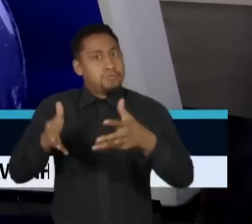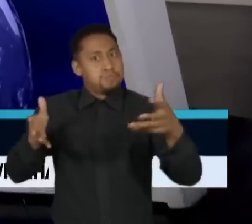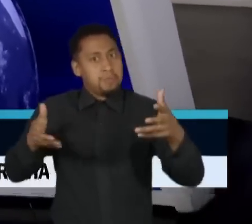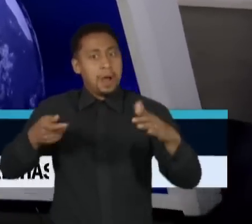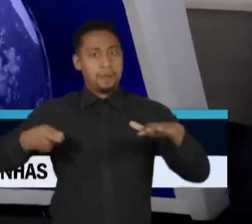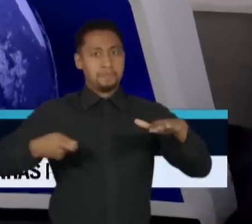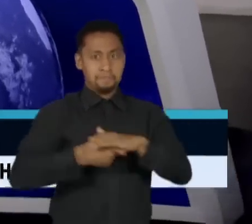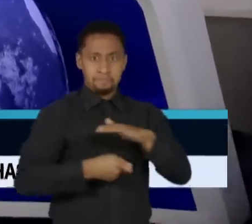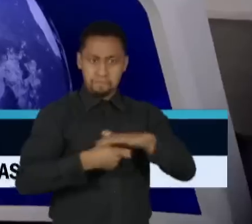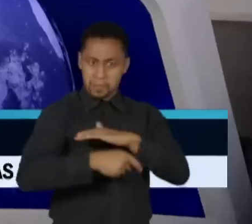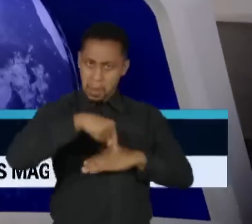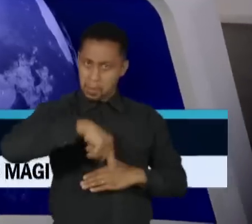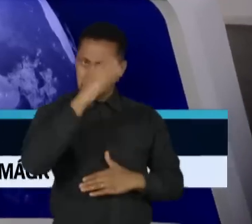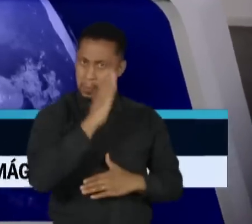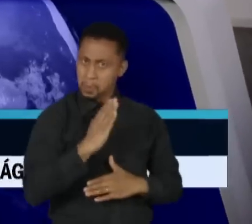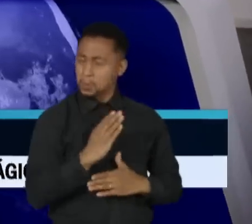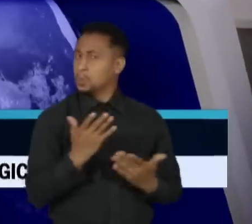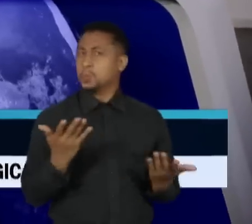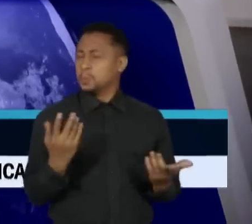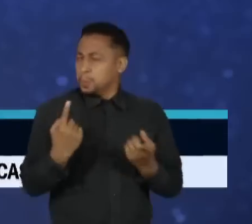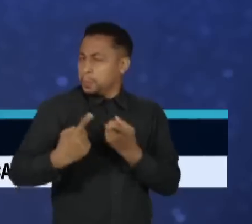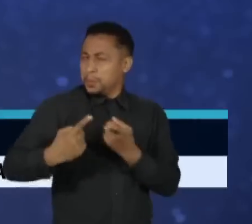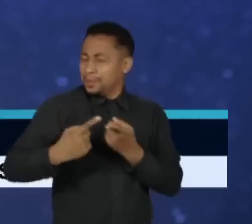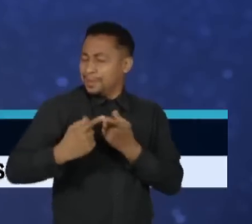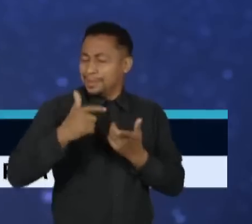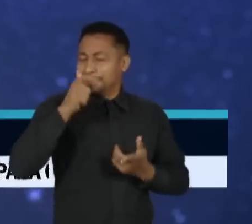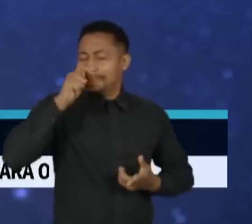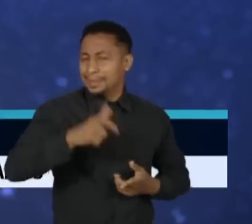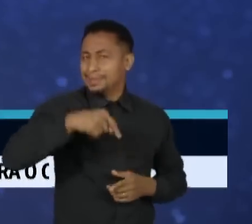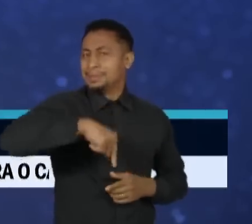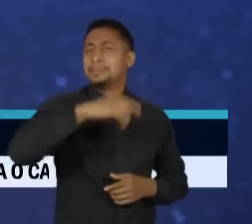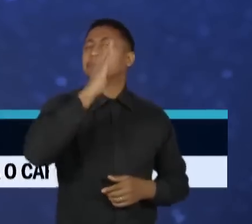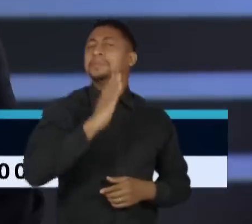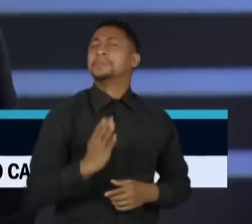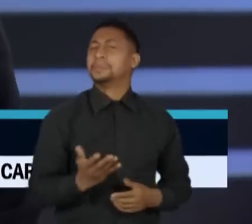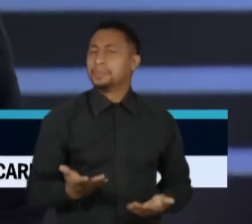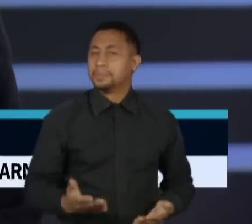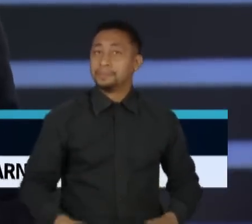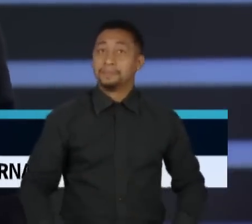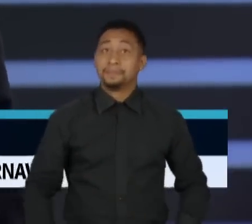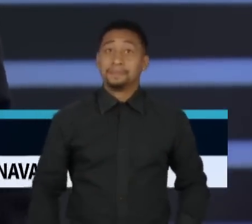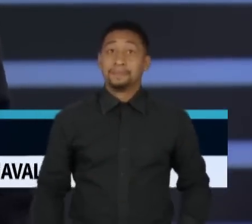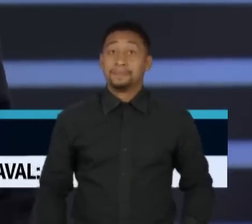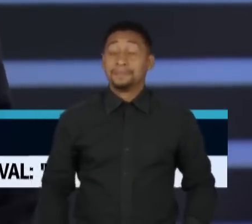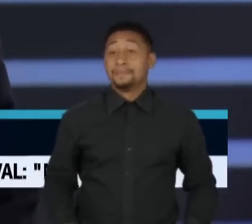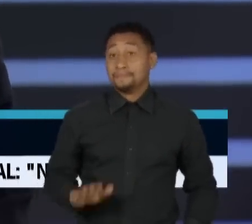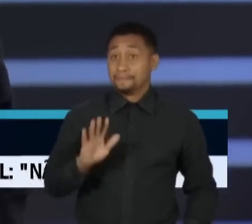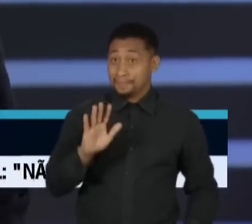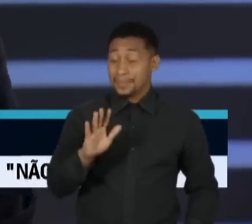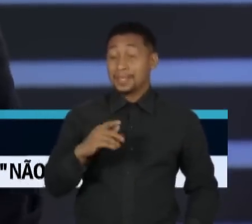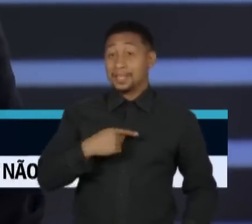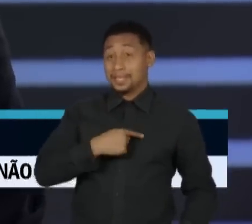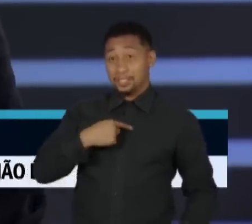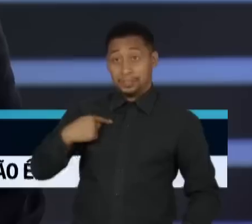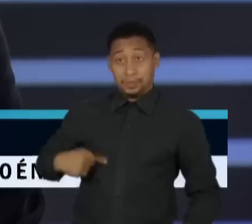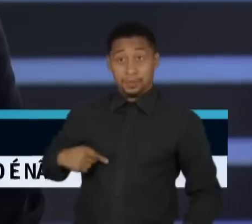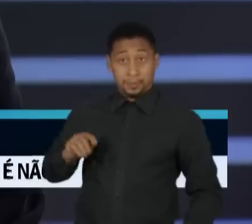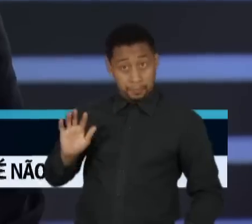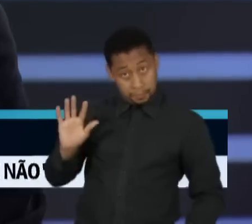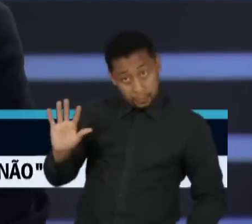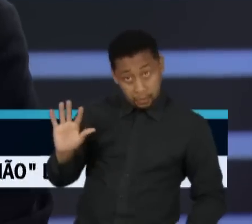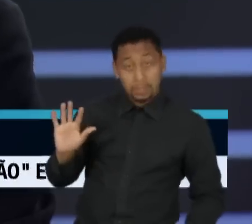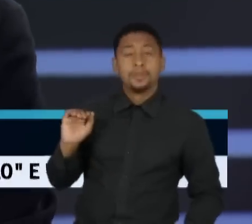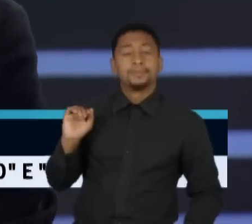tem atraído a indústria automobilística no Brasil? Olha, cara, na questão dos chineses,